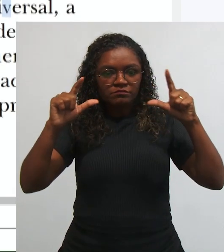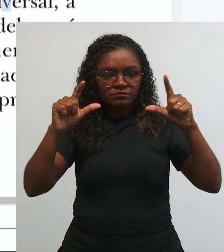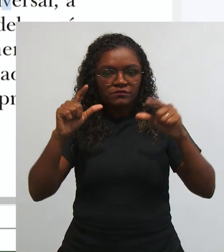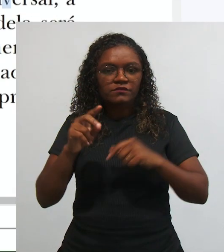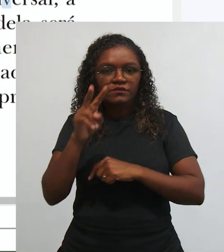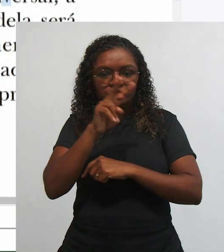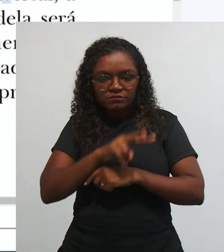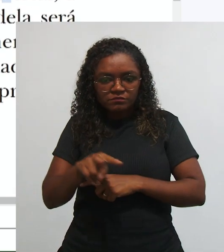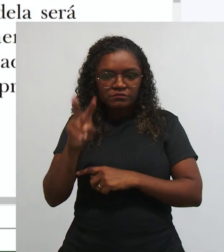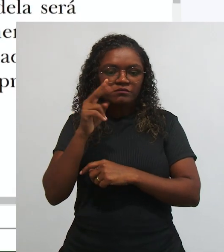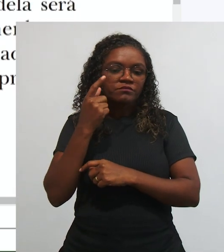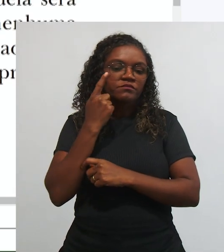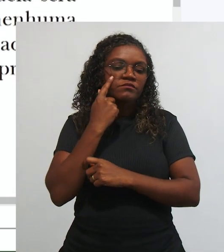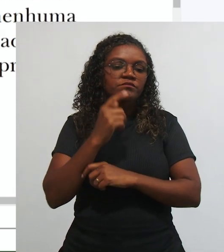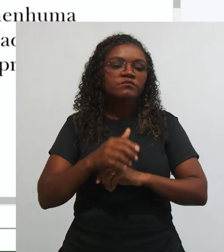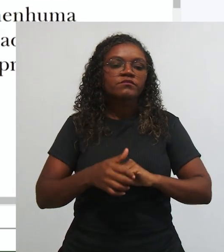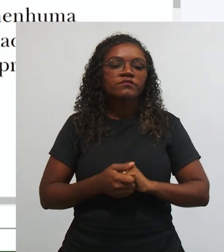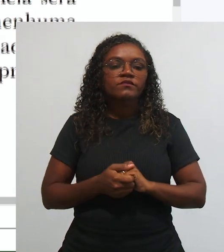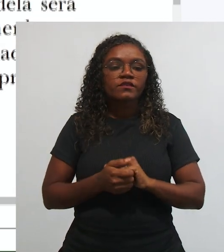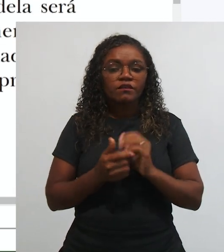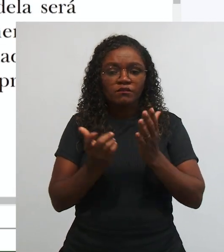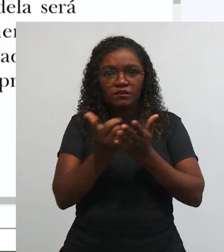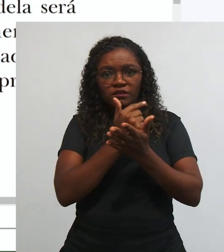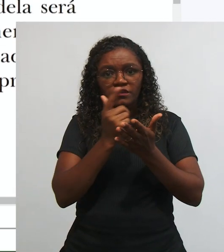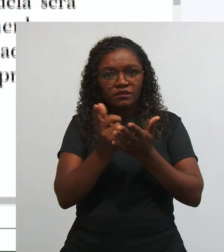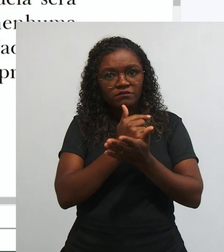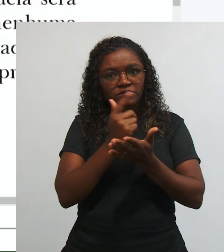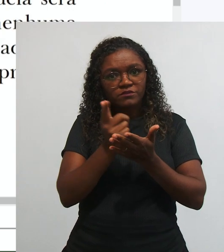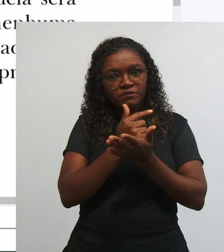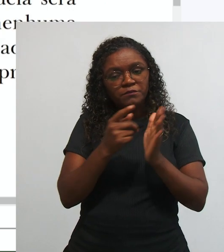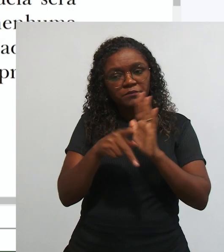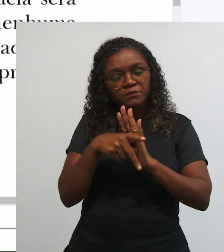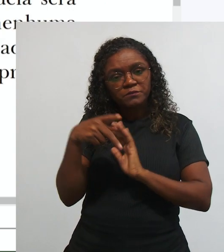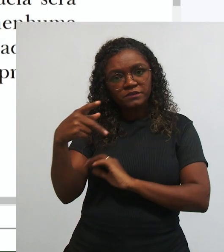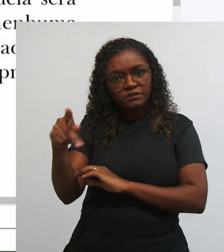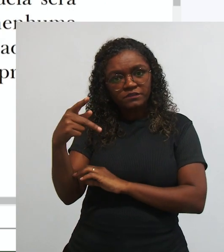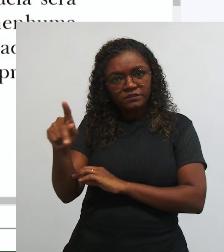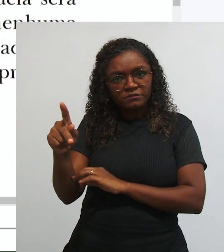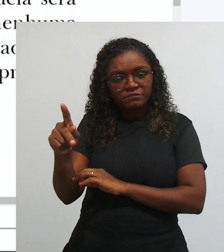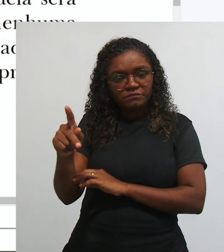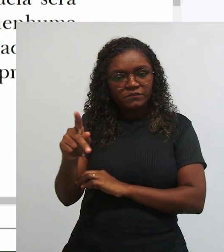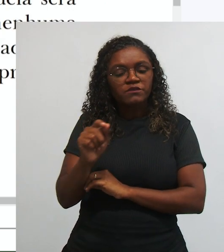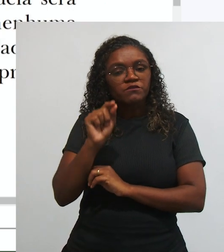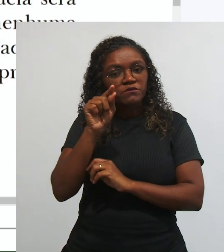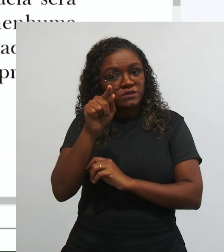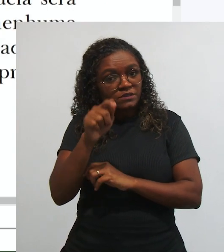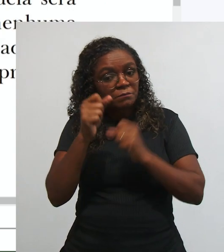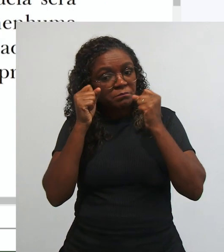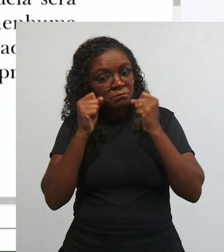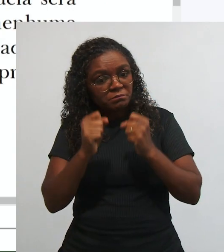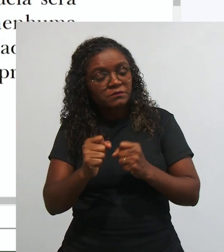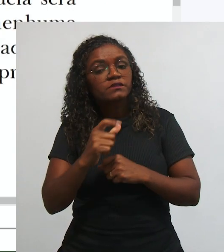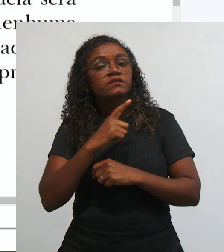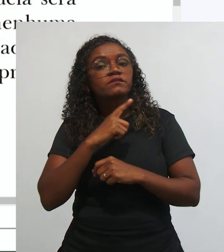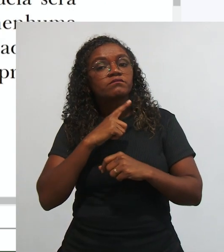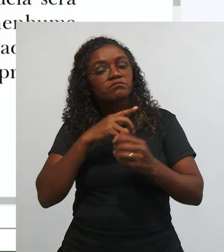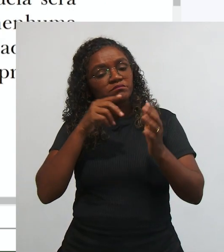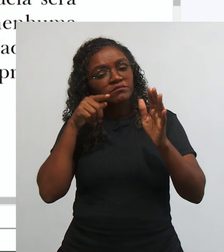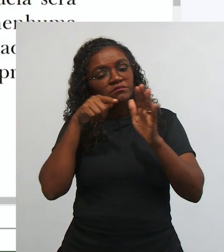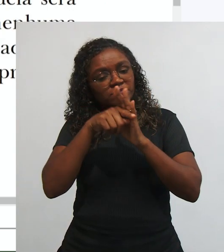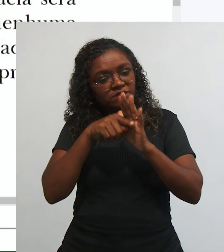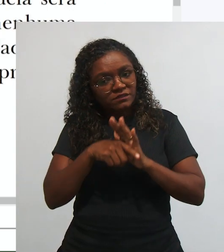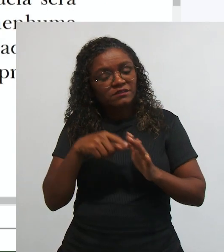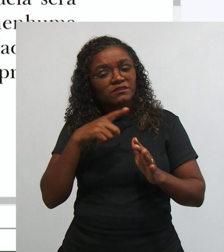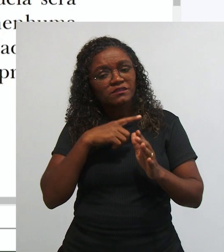ampliar a visualização. Então, este é o livro do Descartes, você tem o privilégio de ter ele disponível no